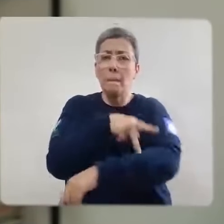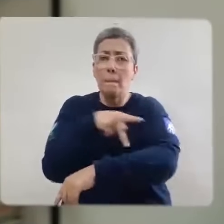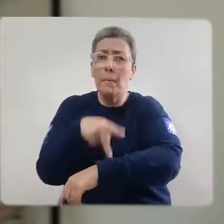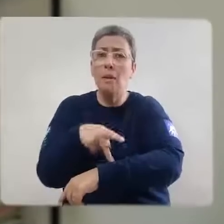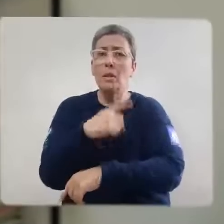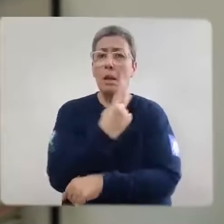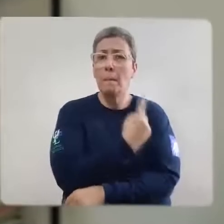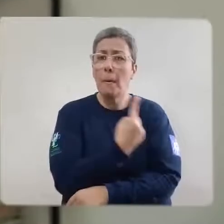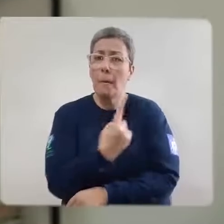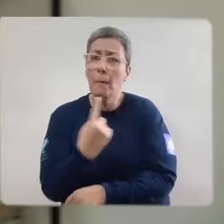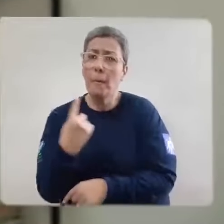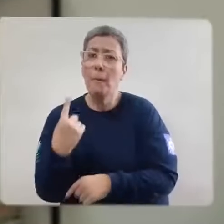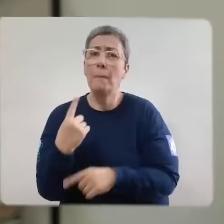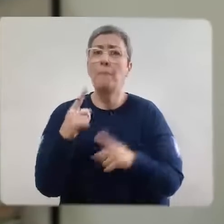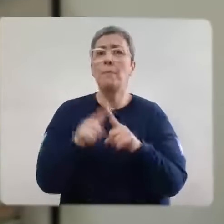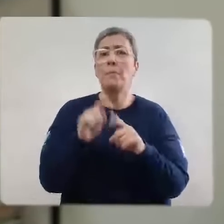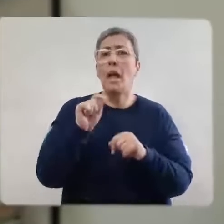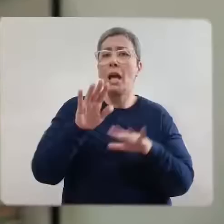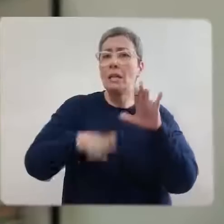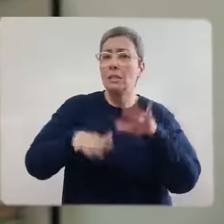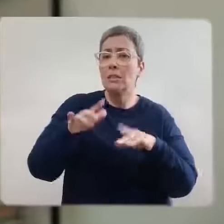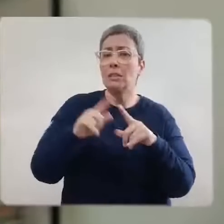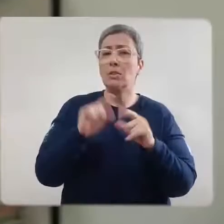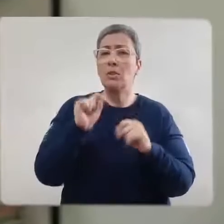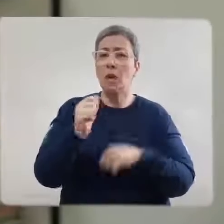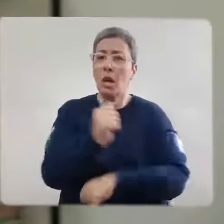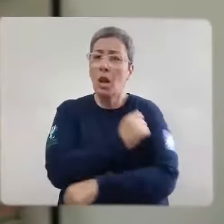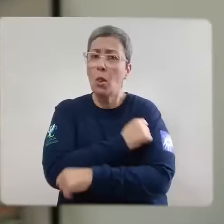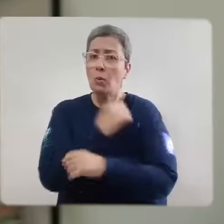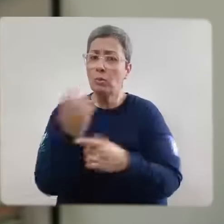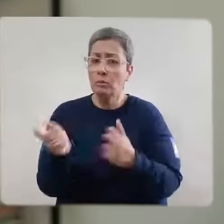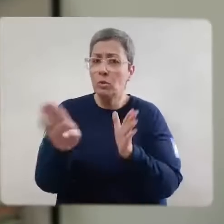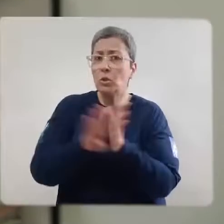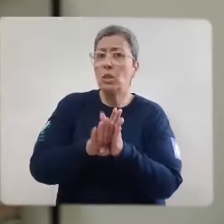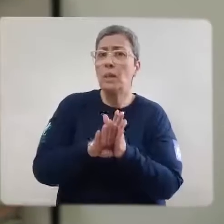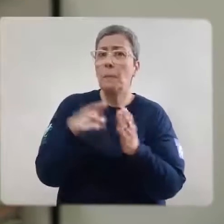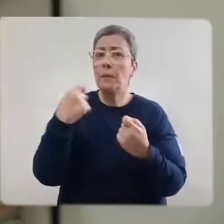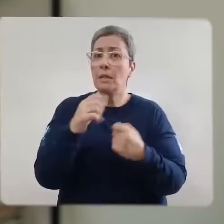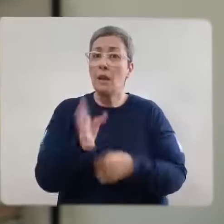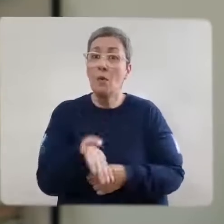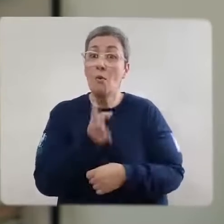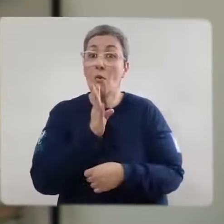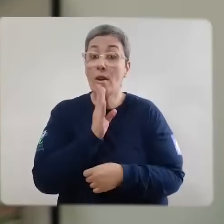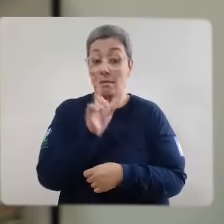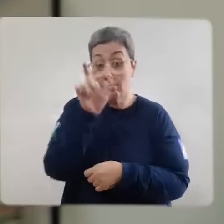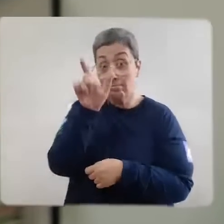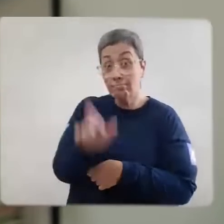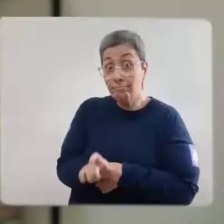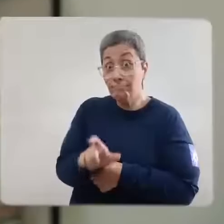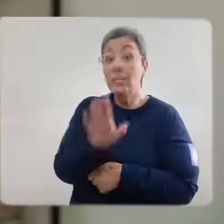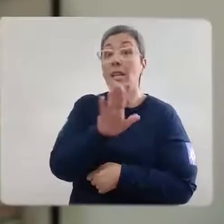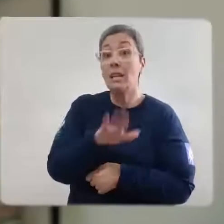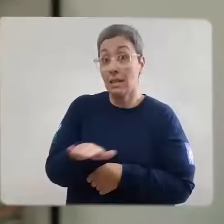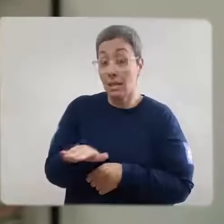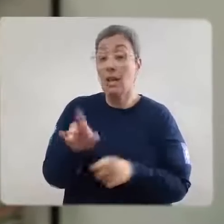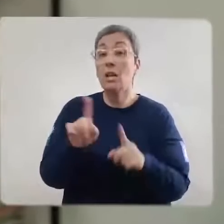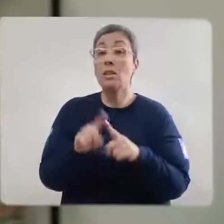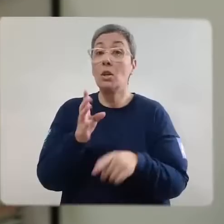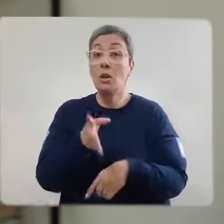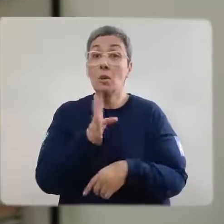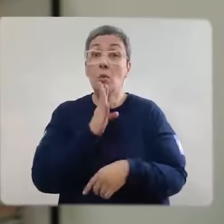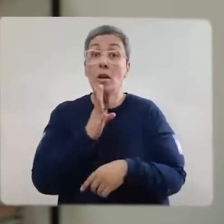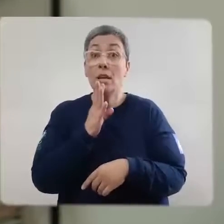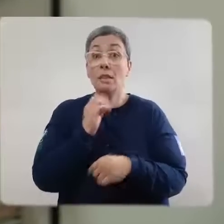pedagógica individualizada. Muitas vezes, quando esse educando chega, nós precisamos conhecer esta criança e muitas vezes